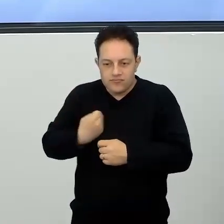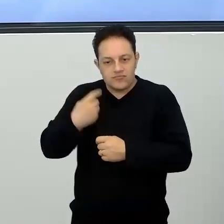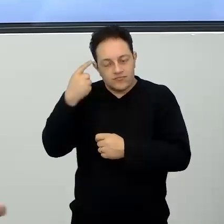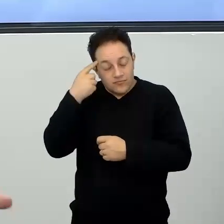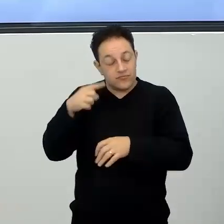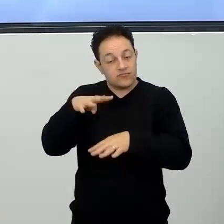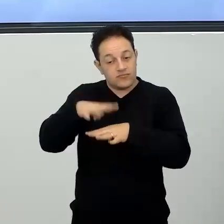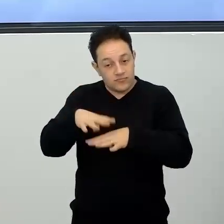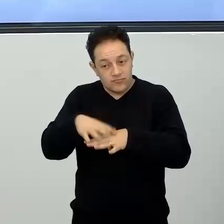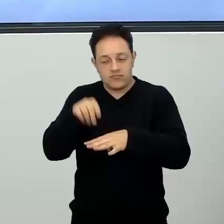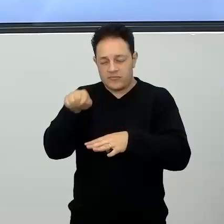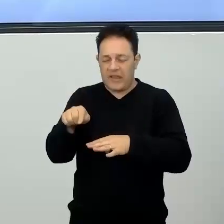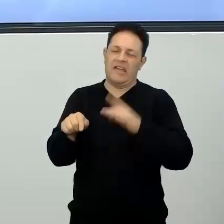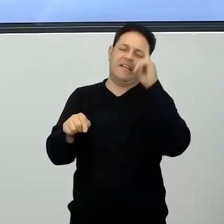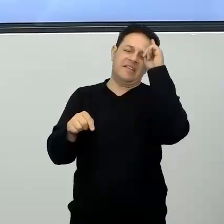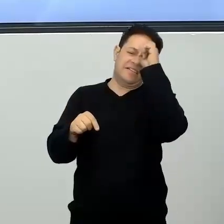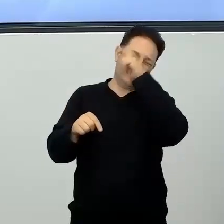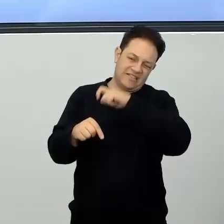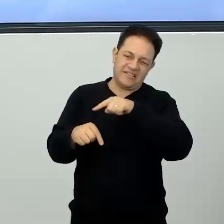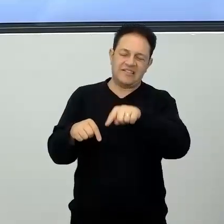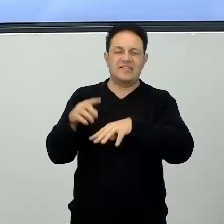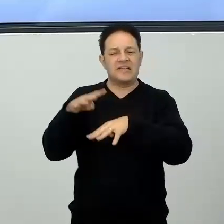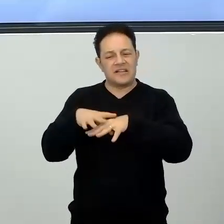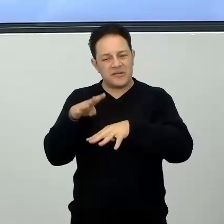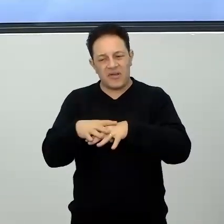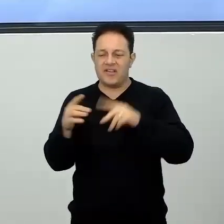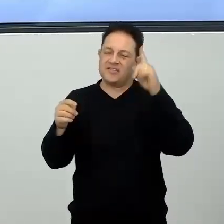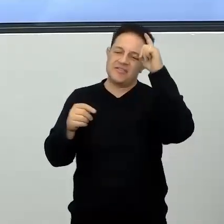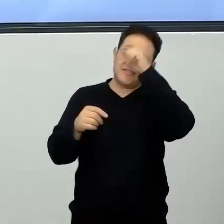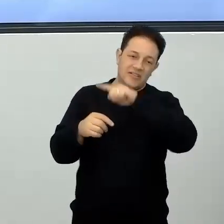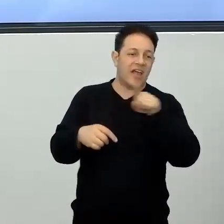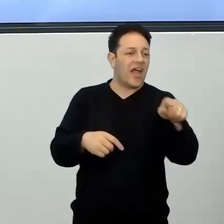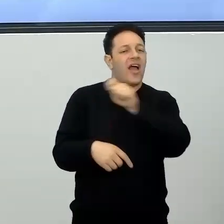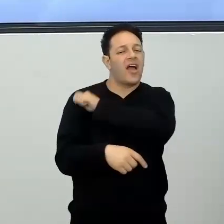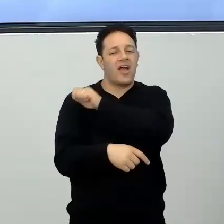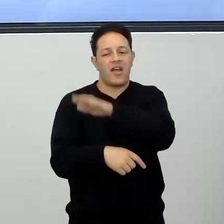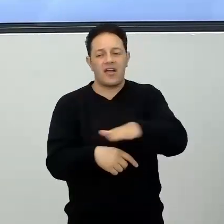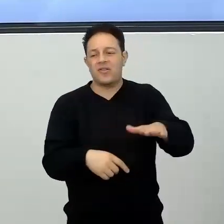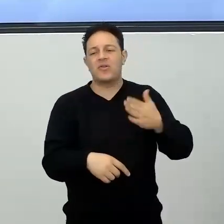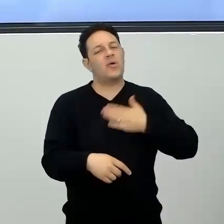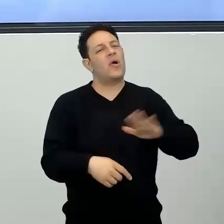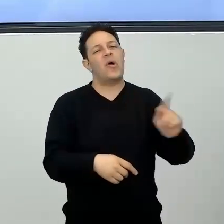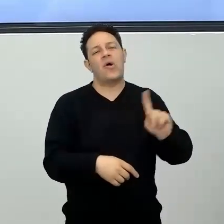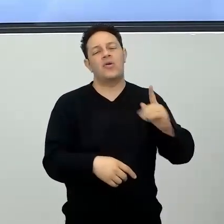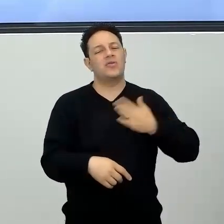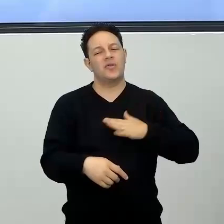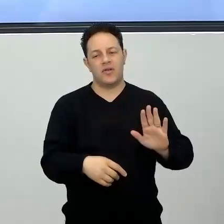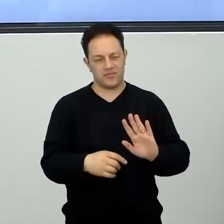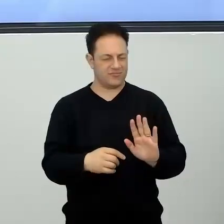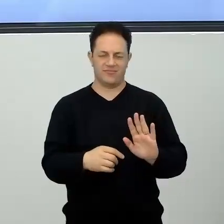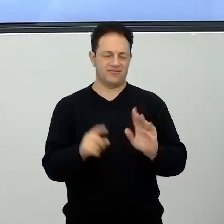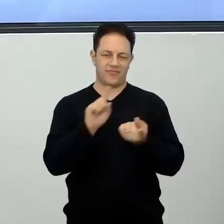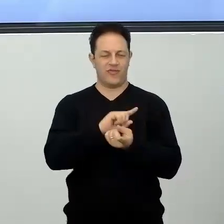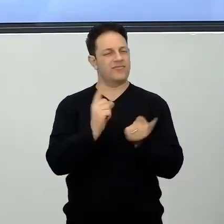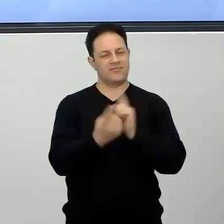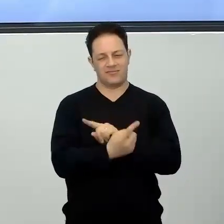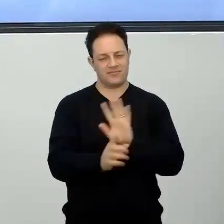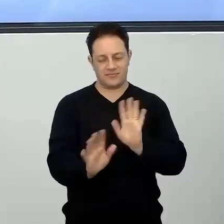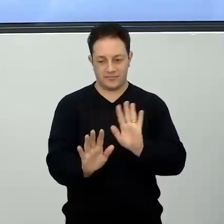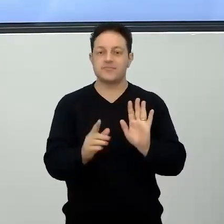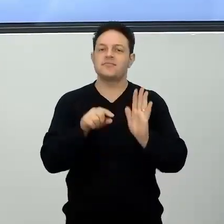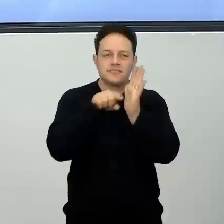que a matemática é difícil, que os alunos não gostam, o que é o contrário. A gente percebe pelas pesquisas